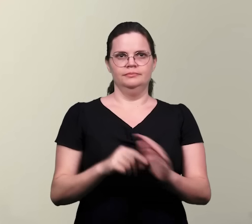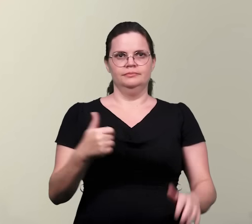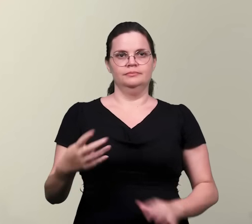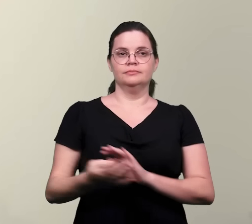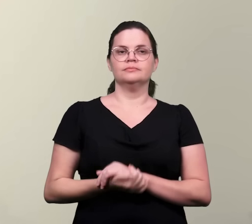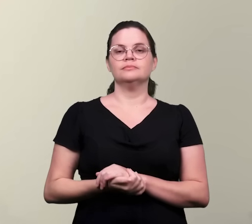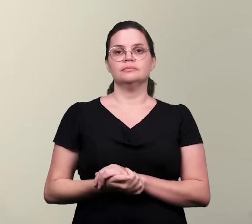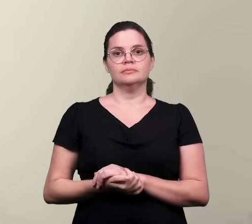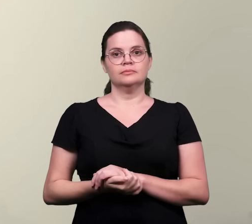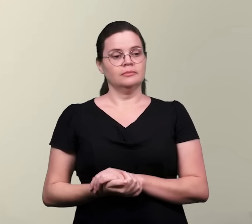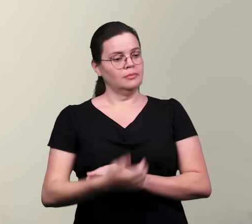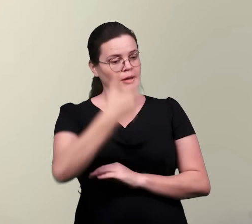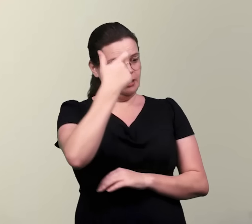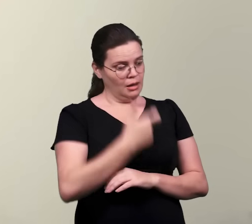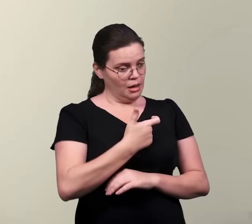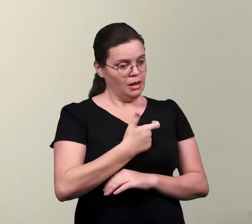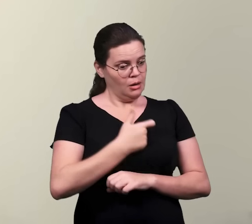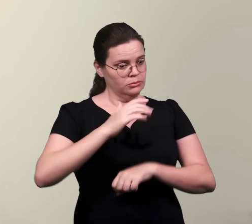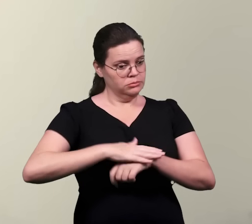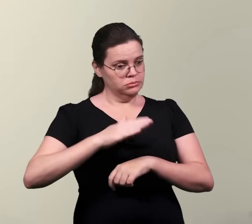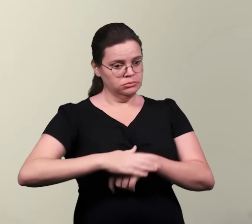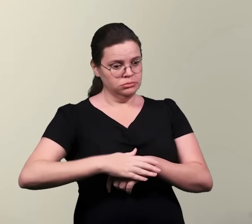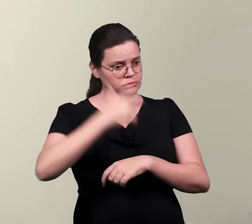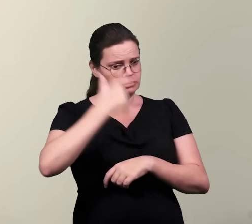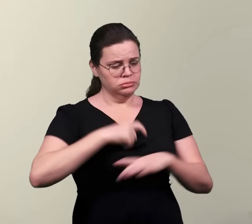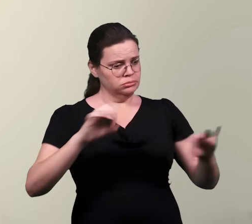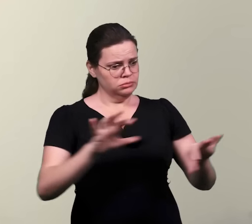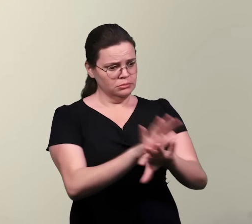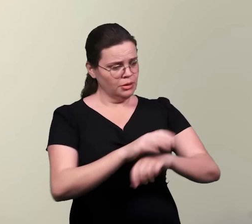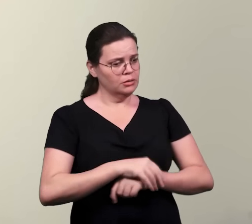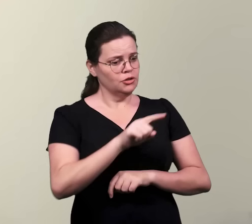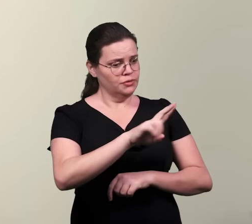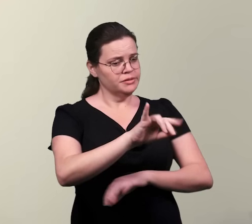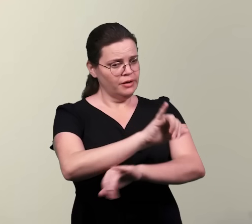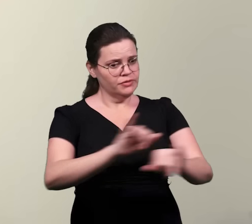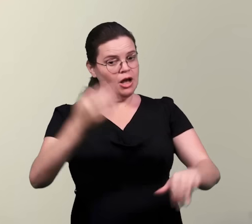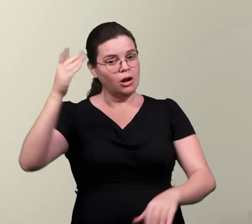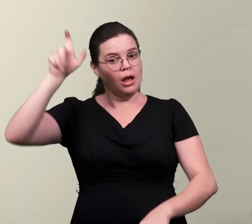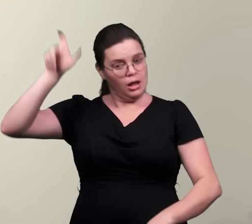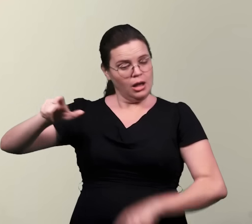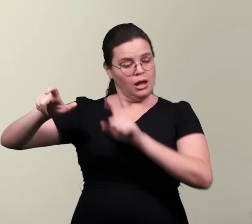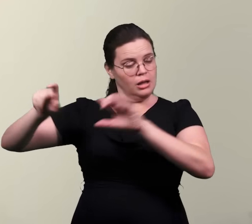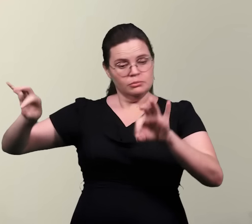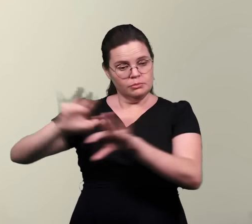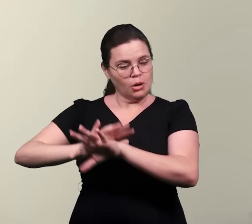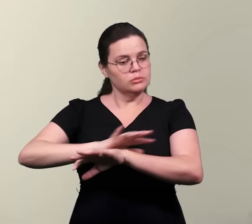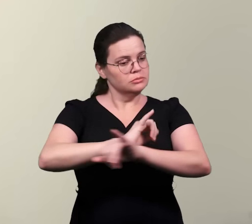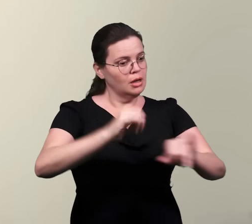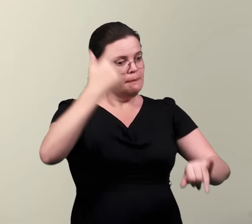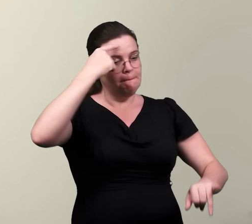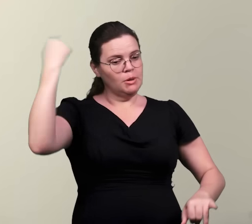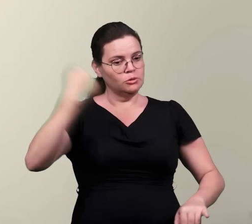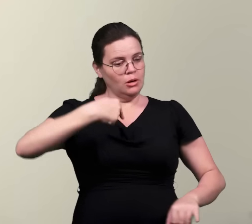né? E disse o Senhor a Moisés, eu sou o que sou. E disse mais, assim dirás aos filhos de Israel, eu sou,